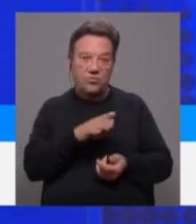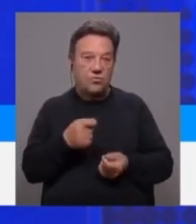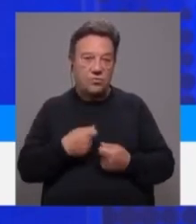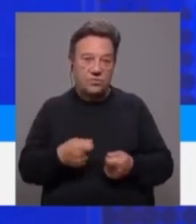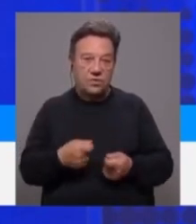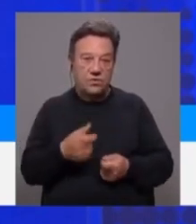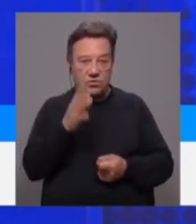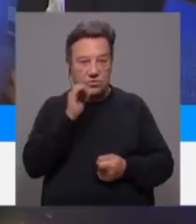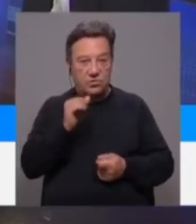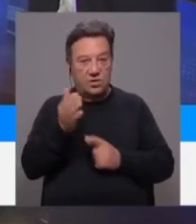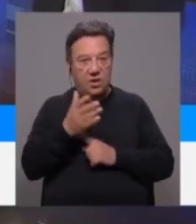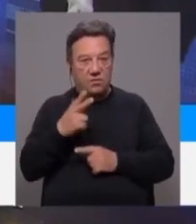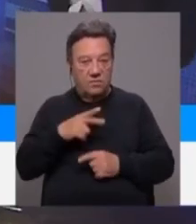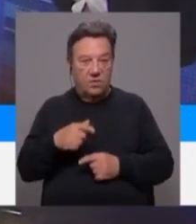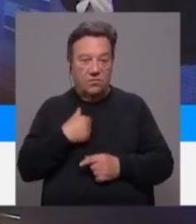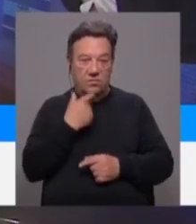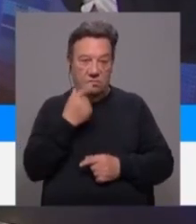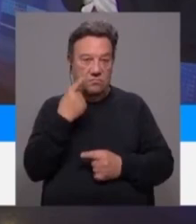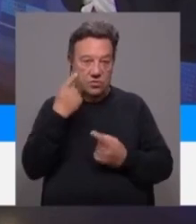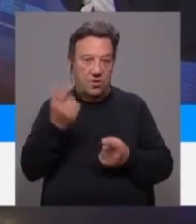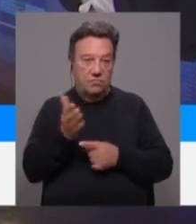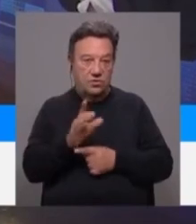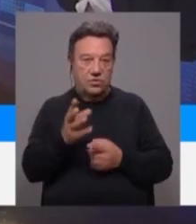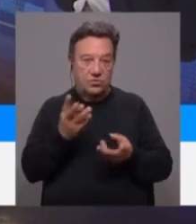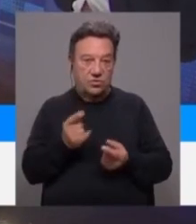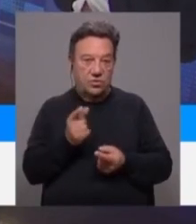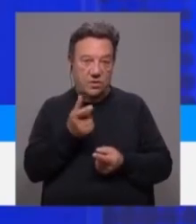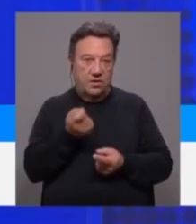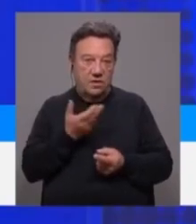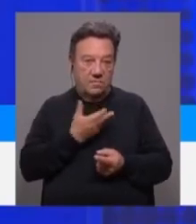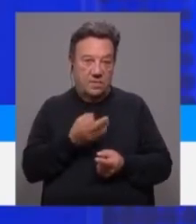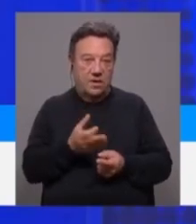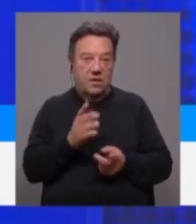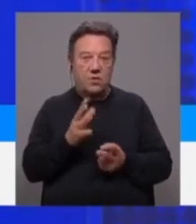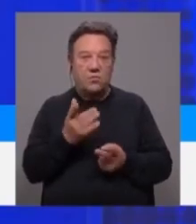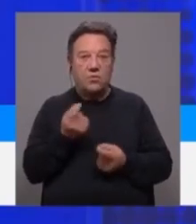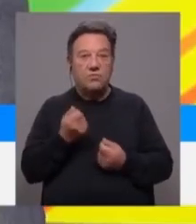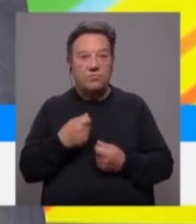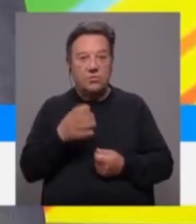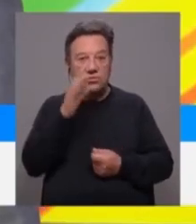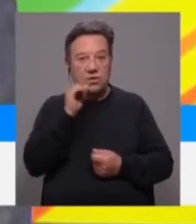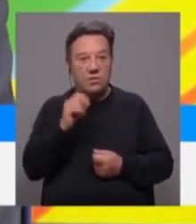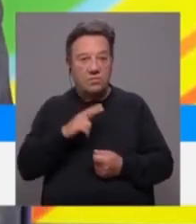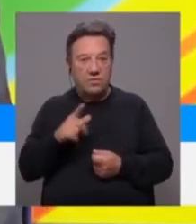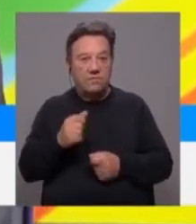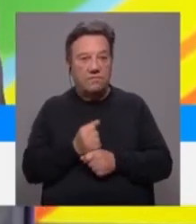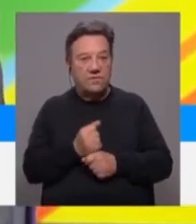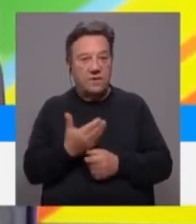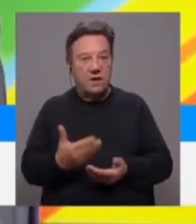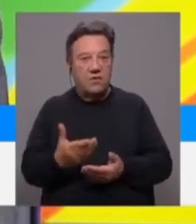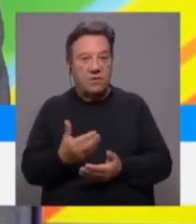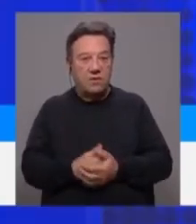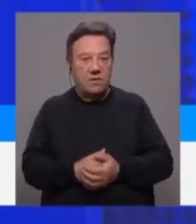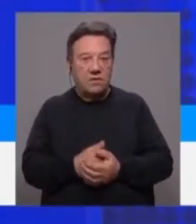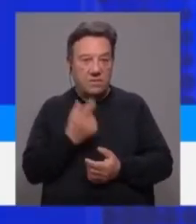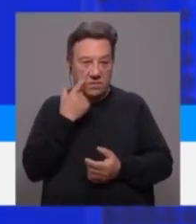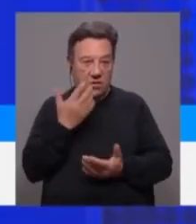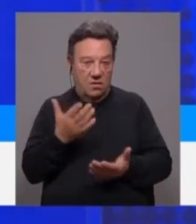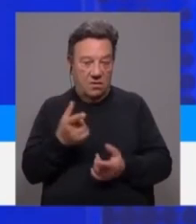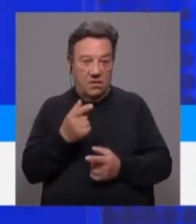que todos nós sabemos que as contas da União quanto custaria ao estado português para fazer isso agora